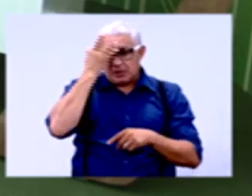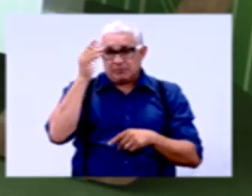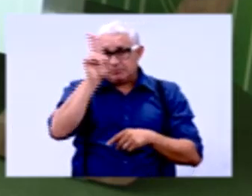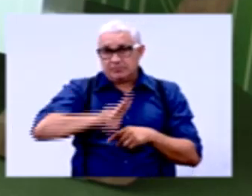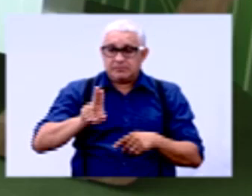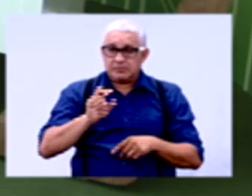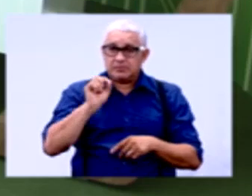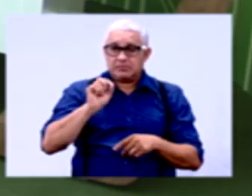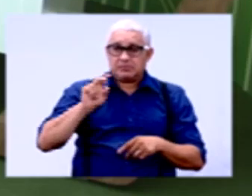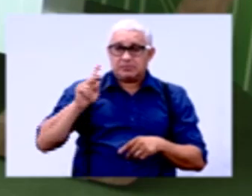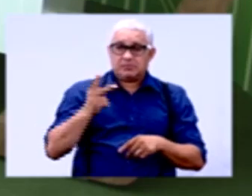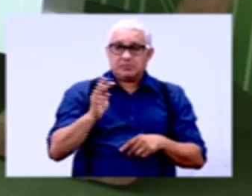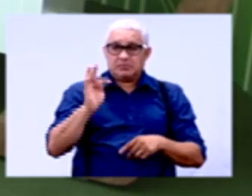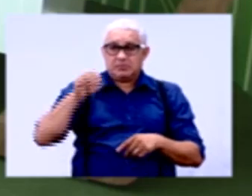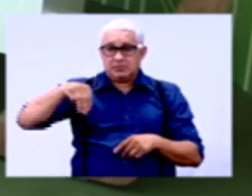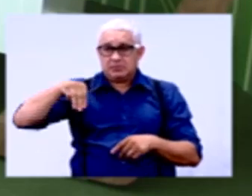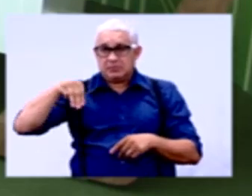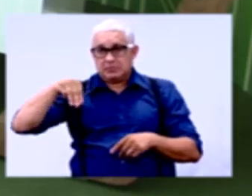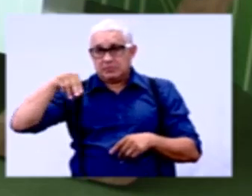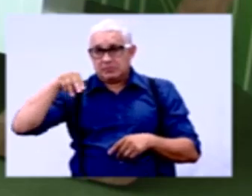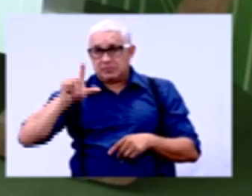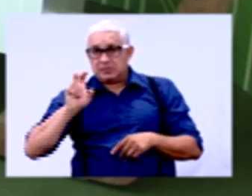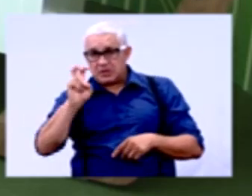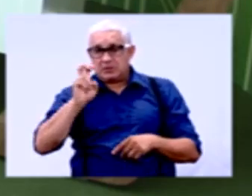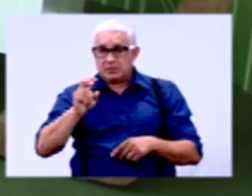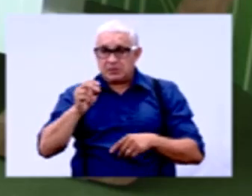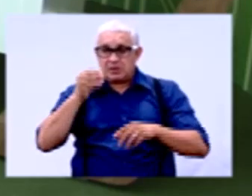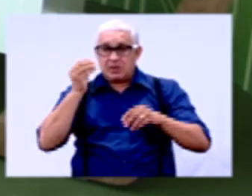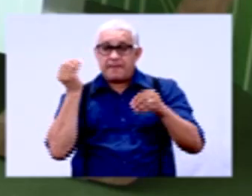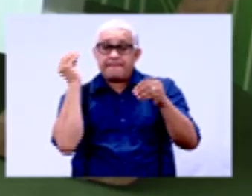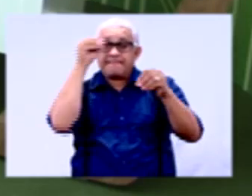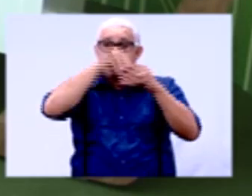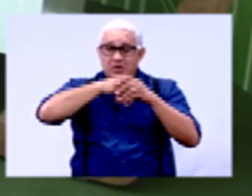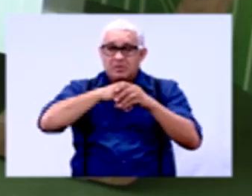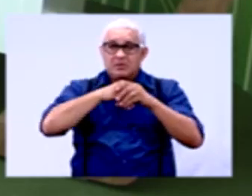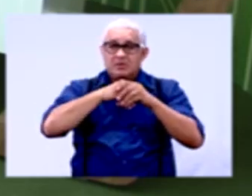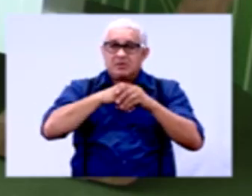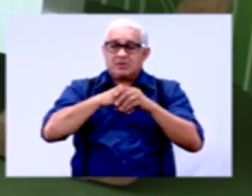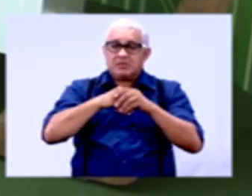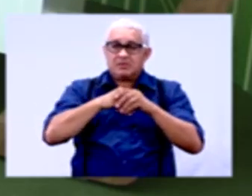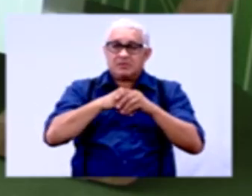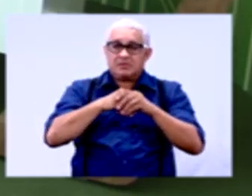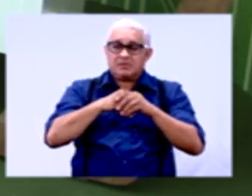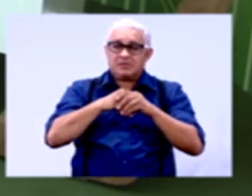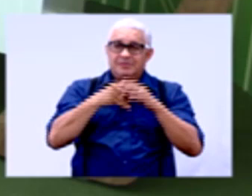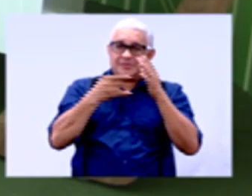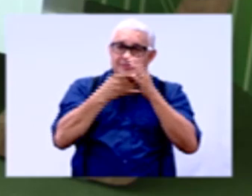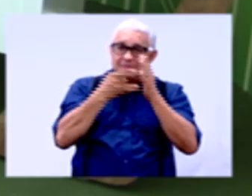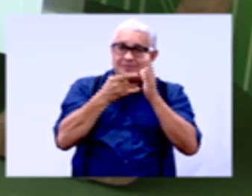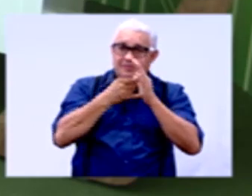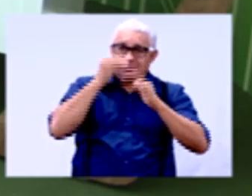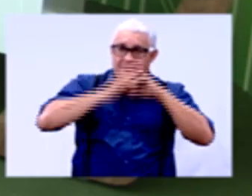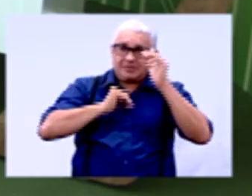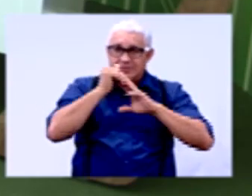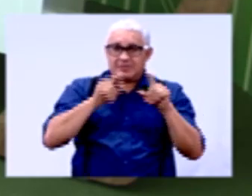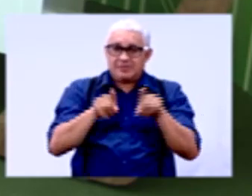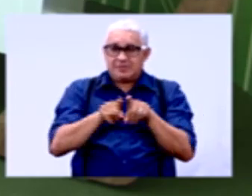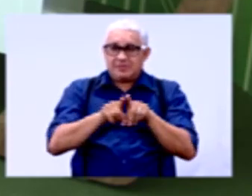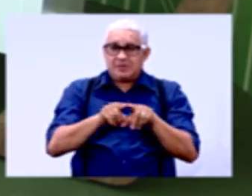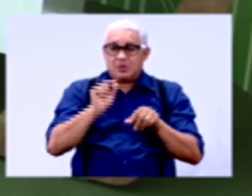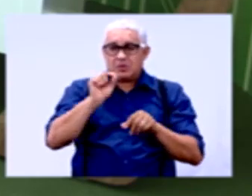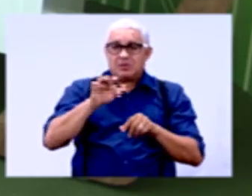que o HTML5 agregou de fato assim, no desenvolvimento, né? O que as funções específicas